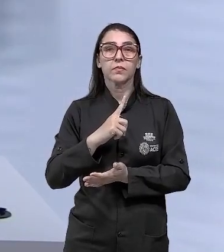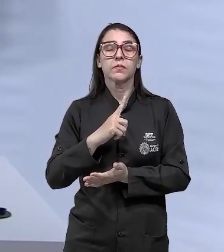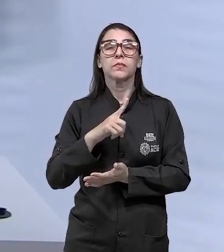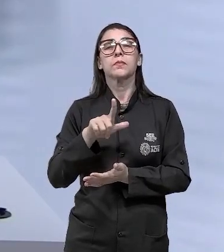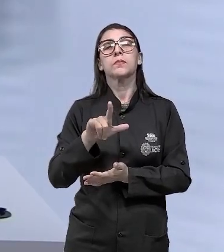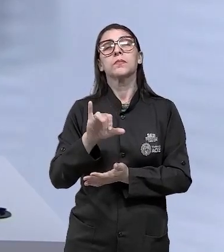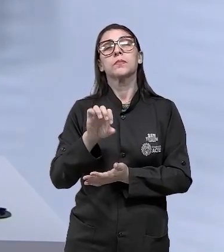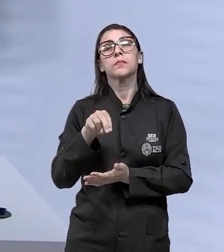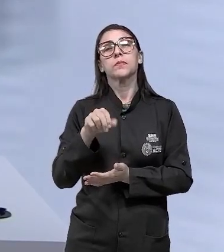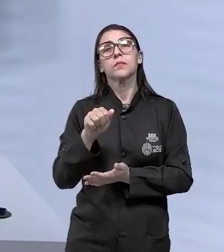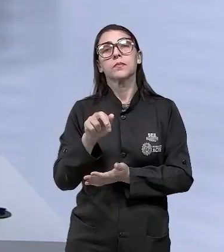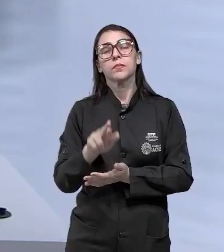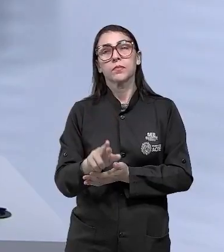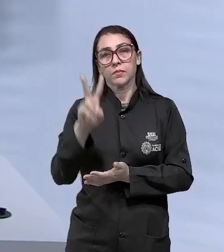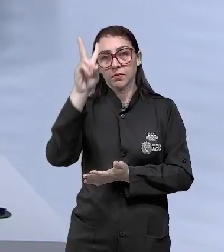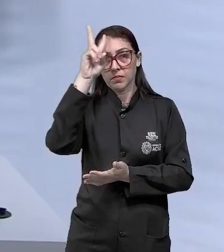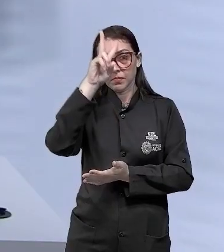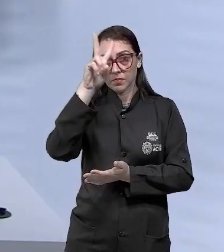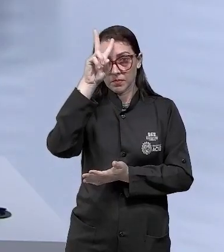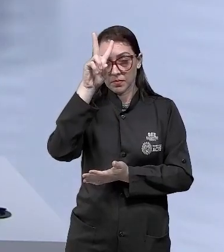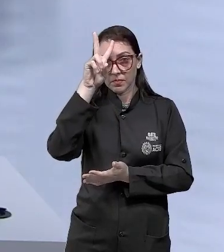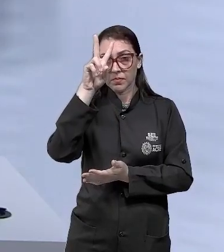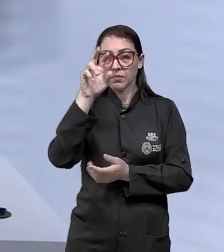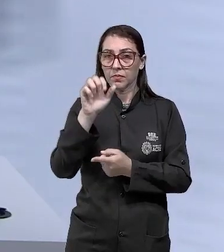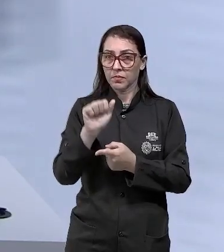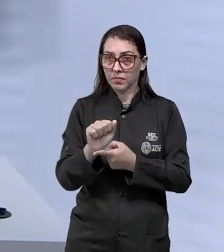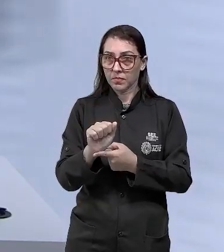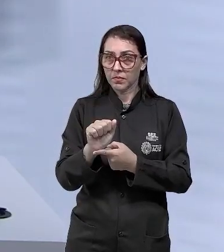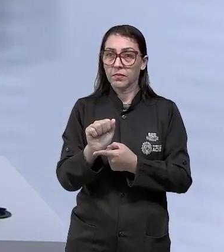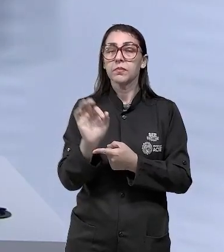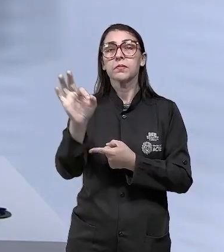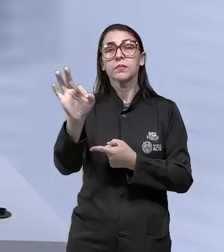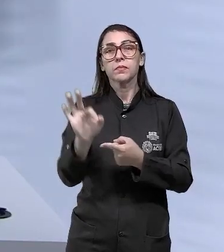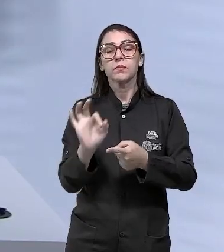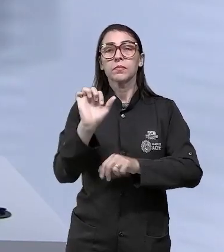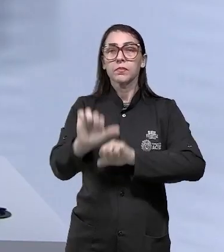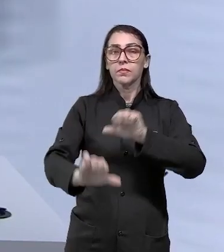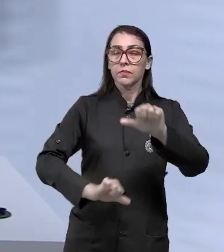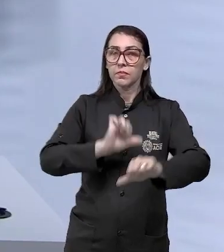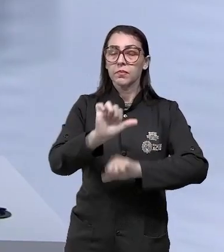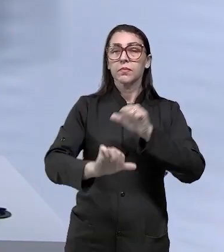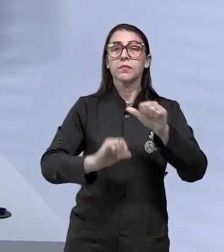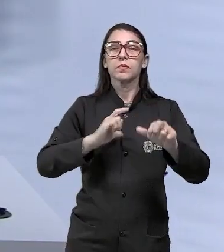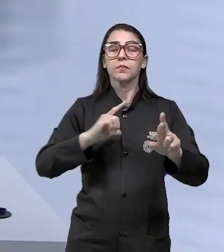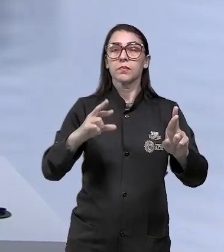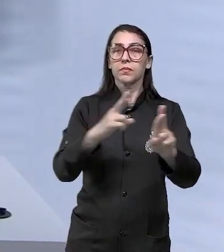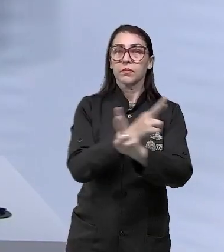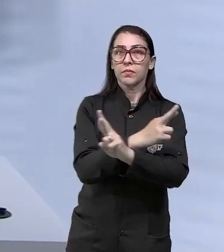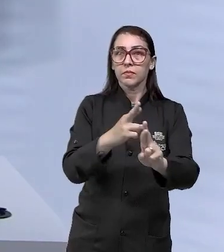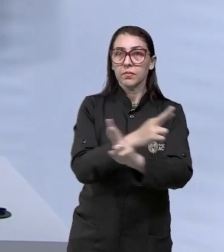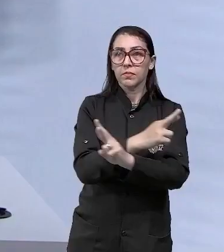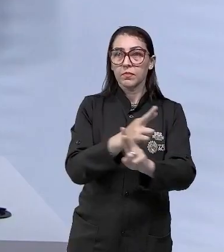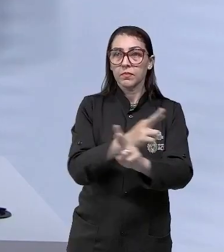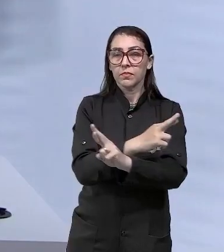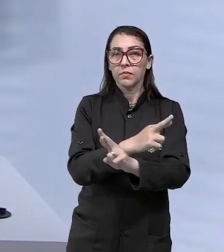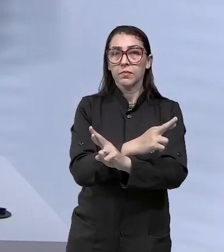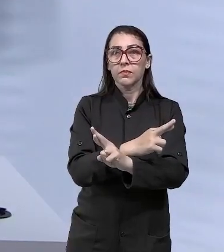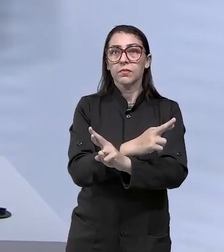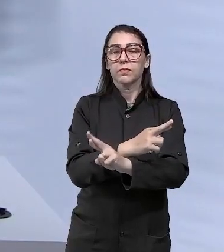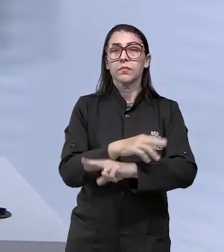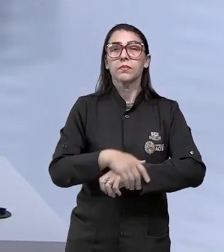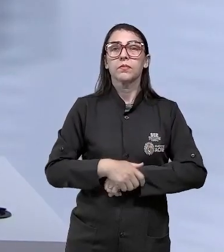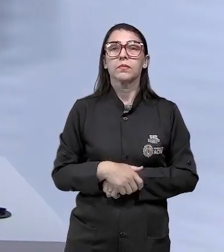afim, lembra que o coeficiente A, que é a taxa de variação, ele tem uma relação com a tangente daquele ângulo